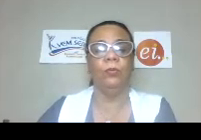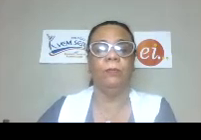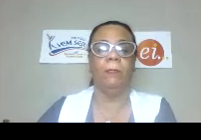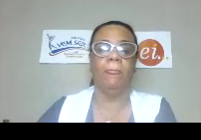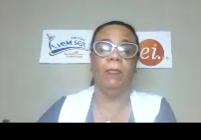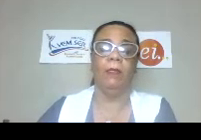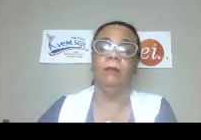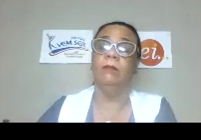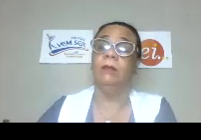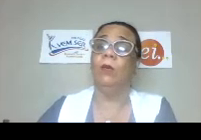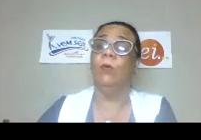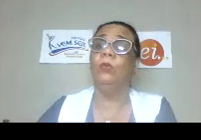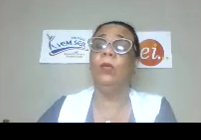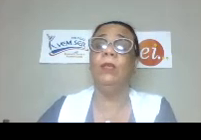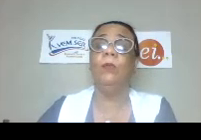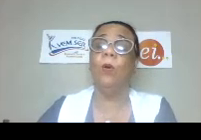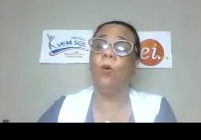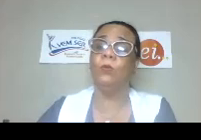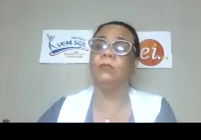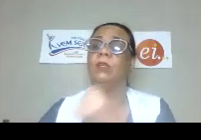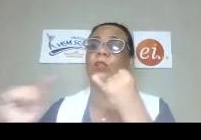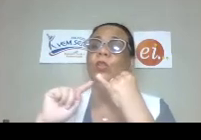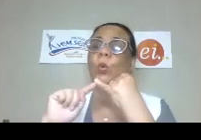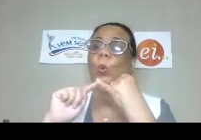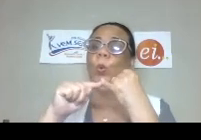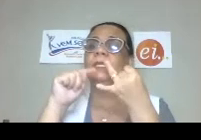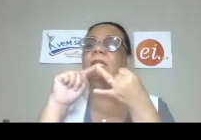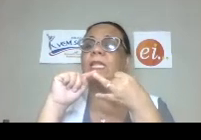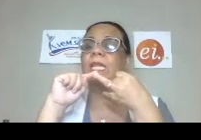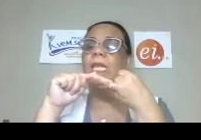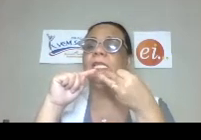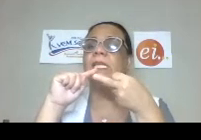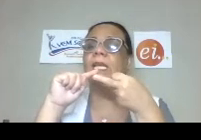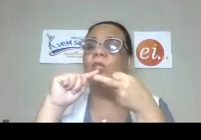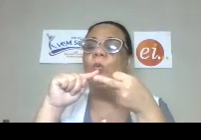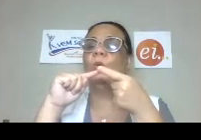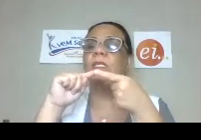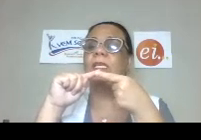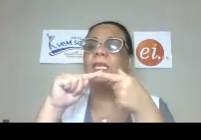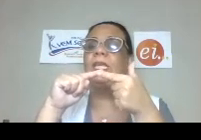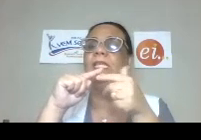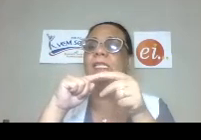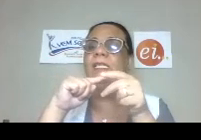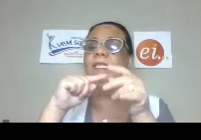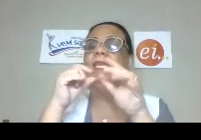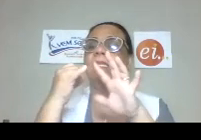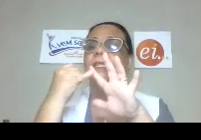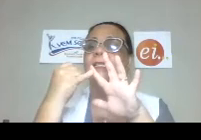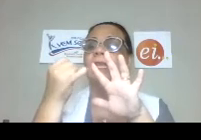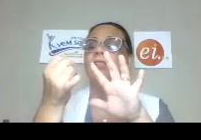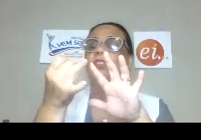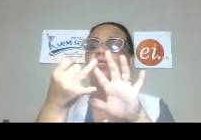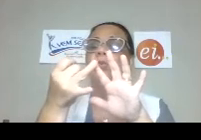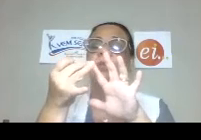troco? Então eu tenho 11. 12, 13, 14, 15,